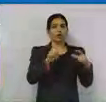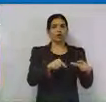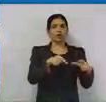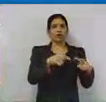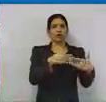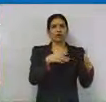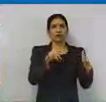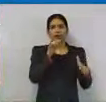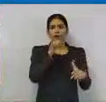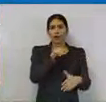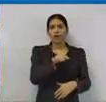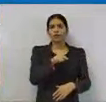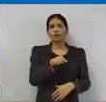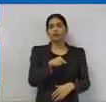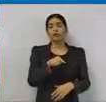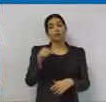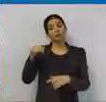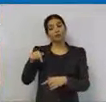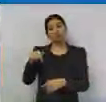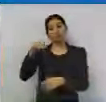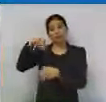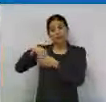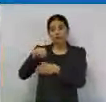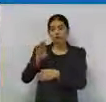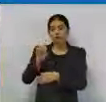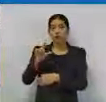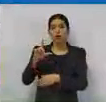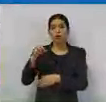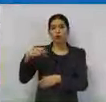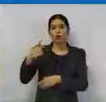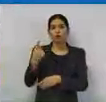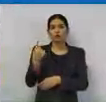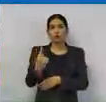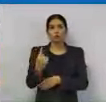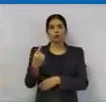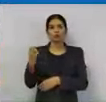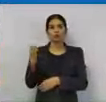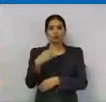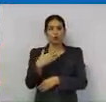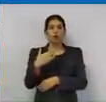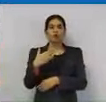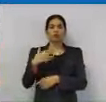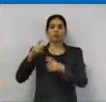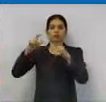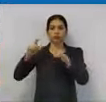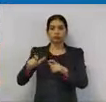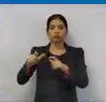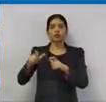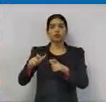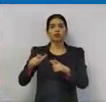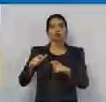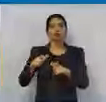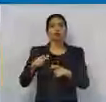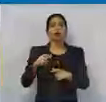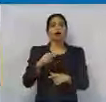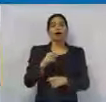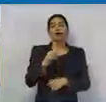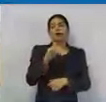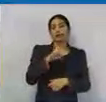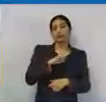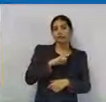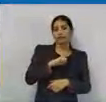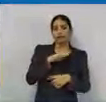seria colocada no Bolonha. E 2.500 metros cubos por hora, que seria uma vazão